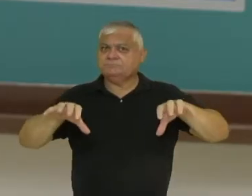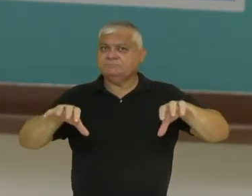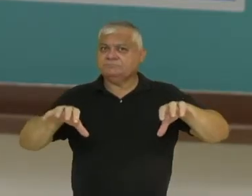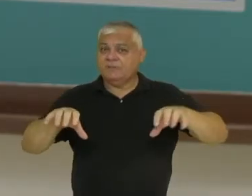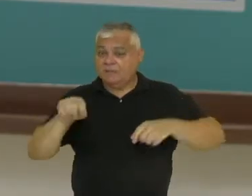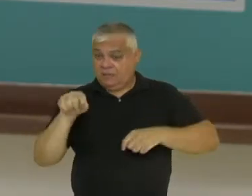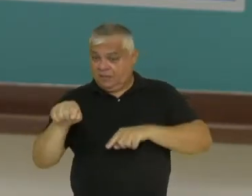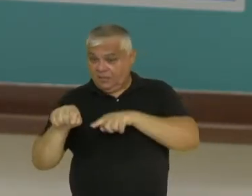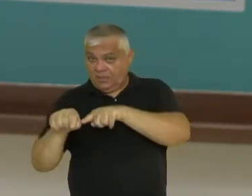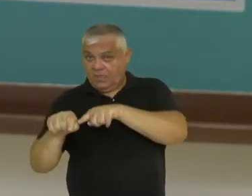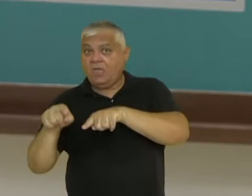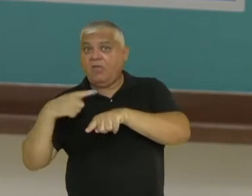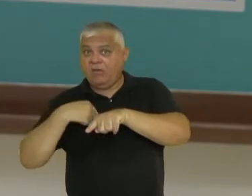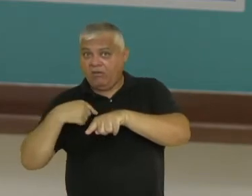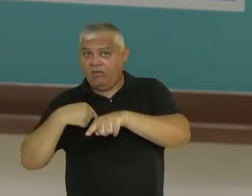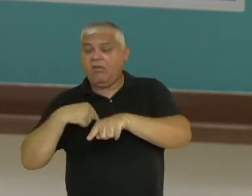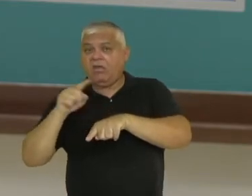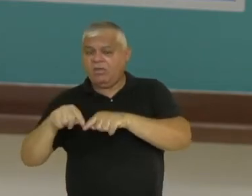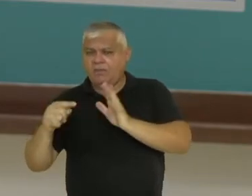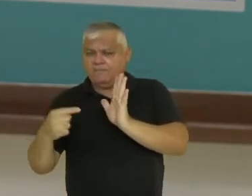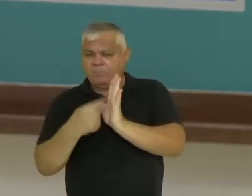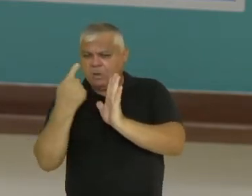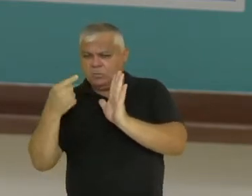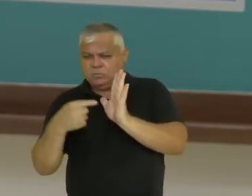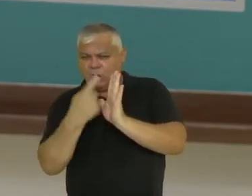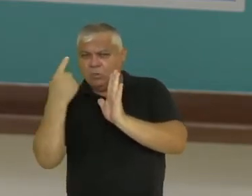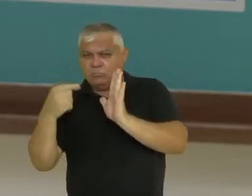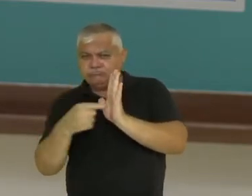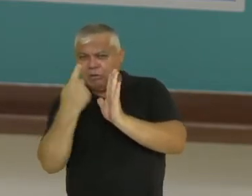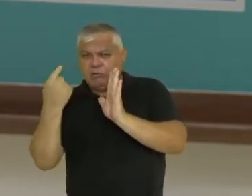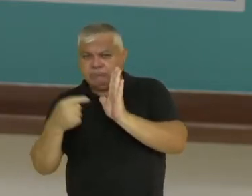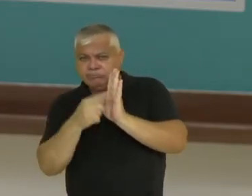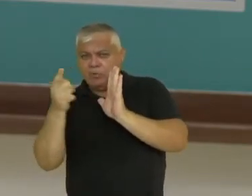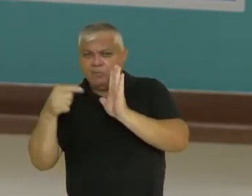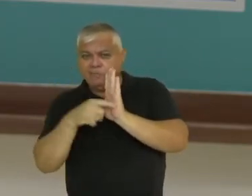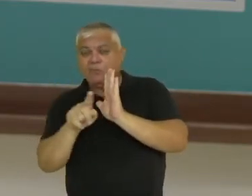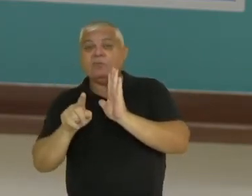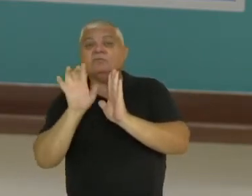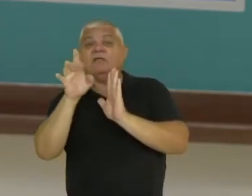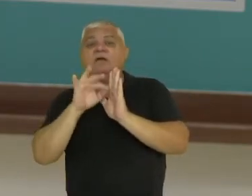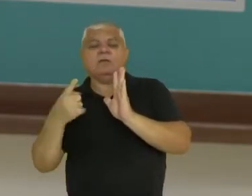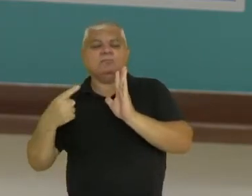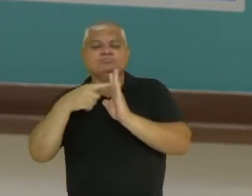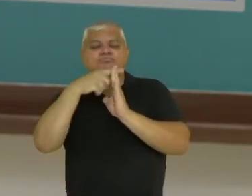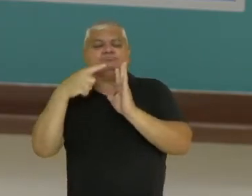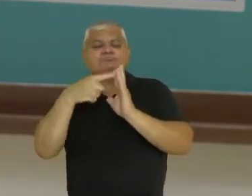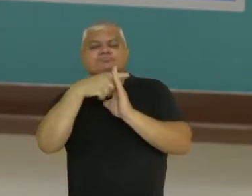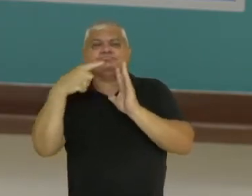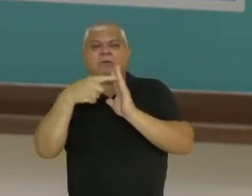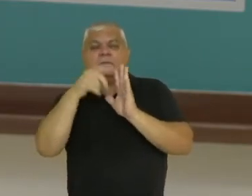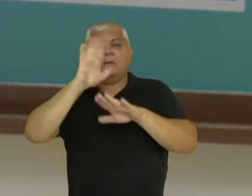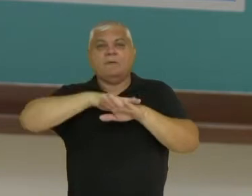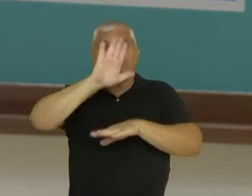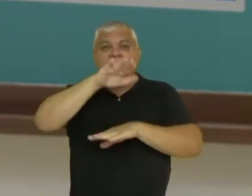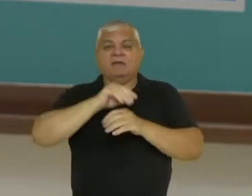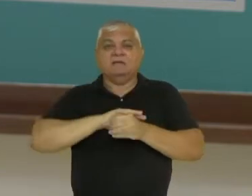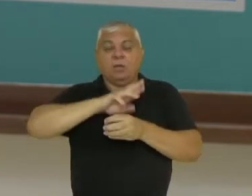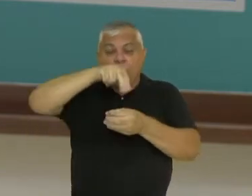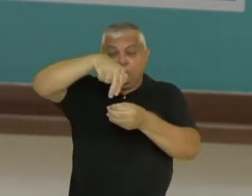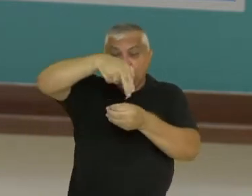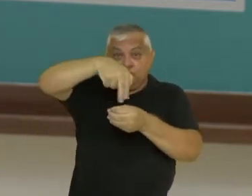parte lá, né, ricocheteou e marcou para o lado de fora e a grande maioria aí passou reto. O núcleo, então, que está